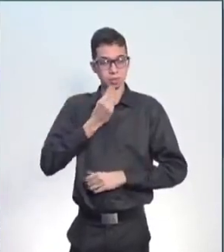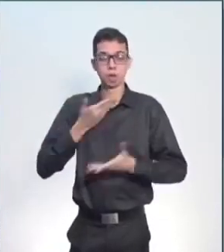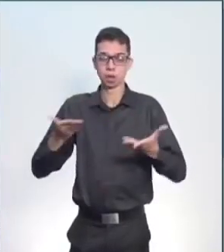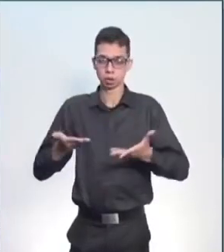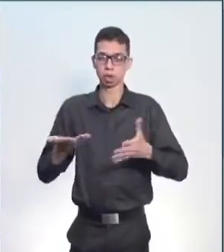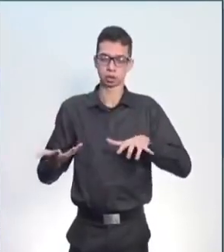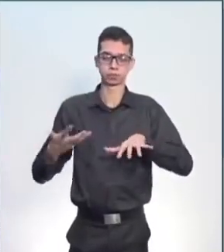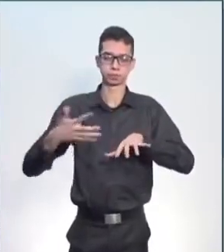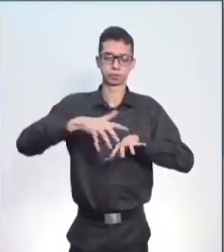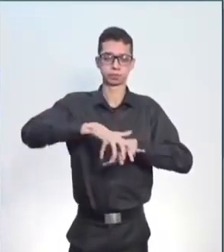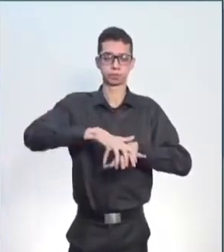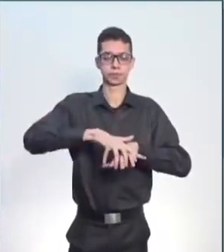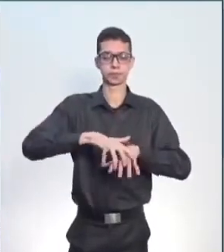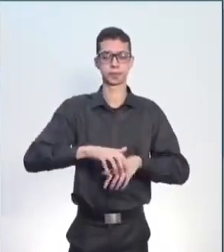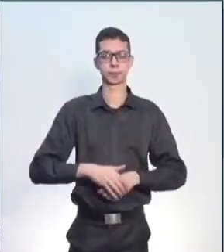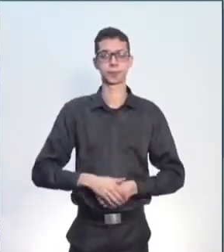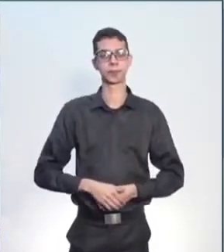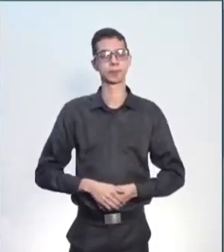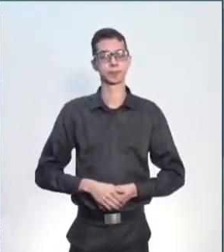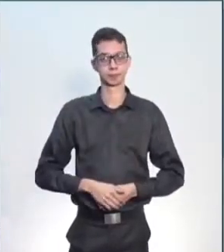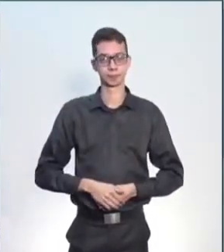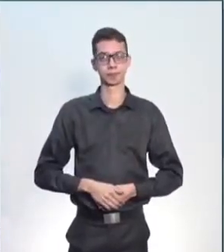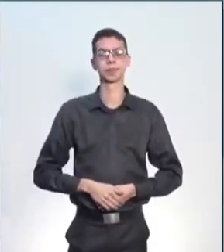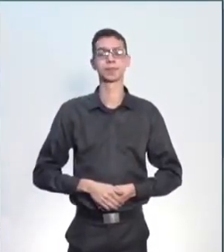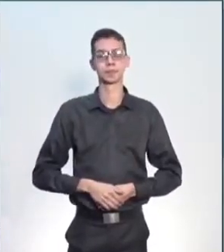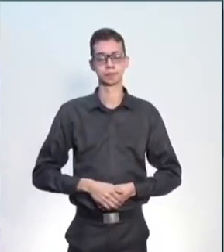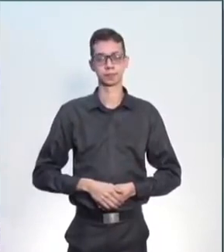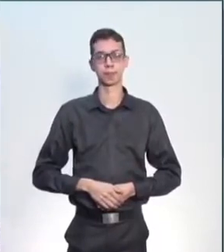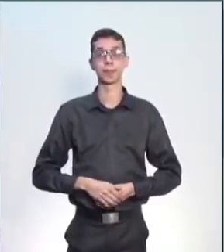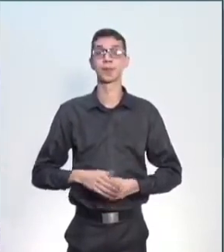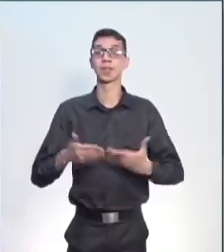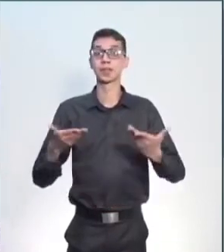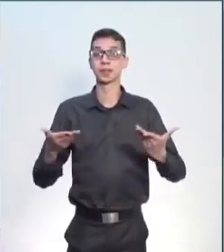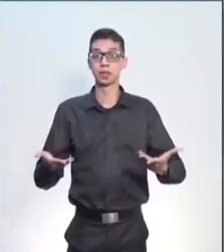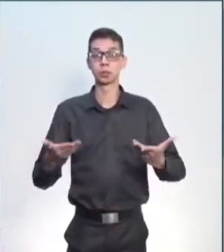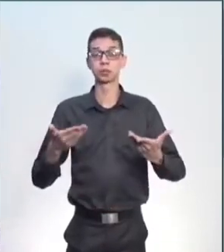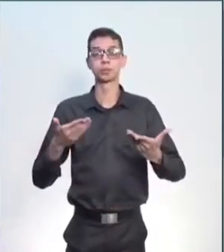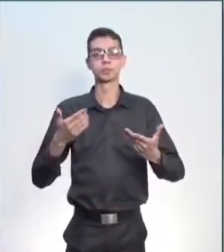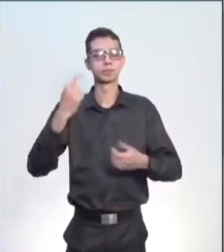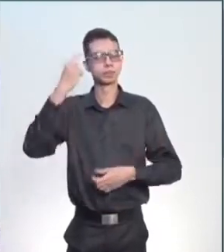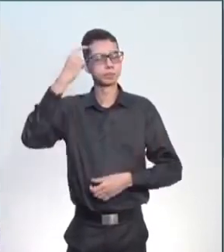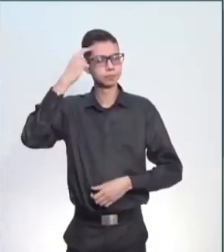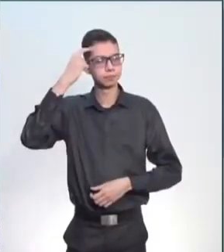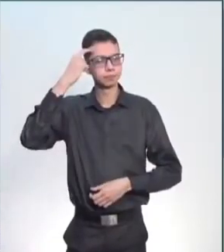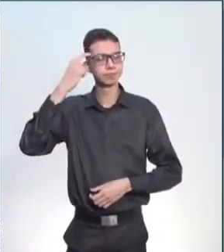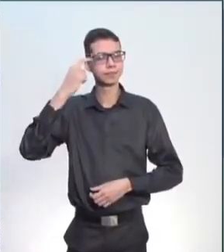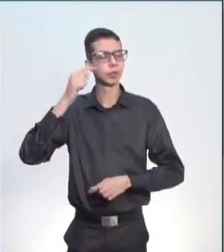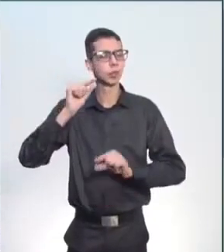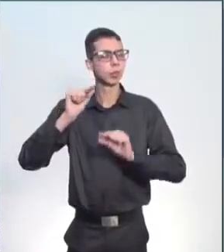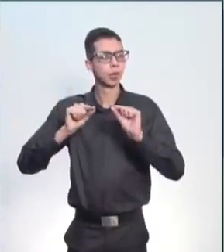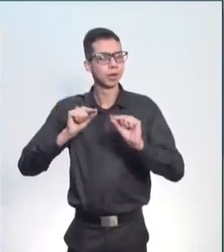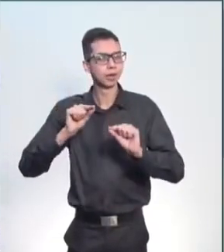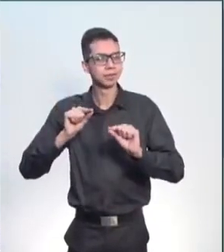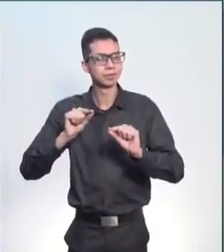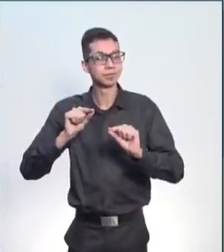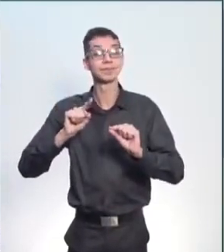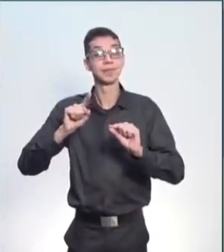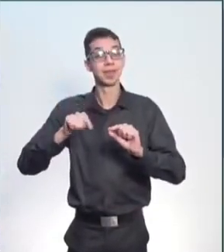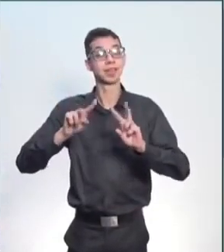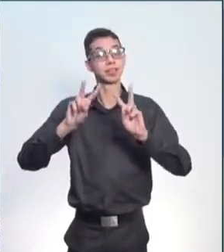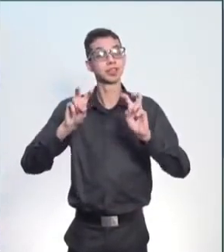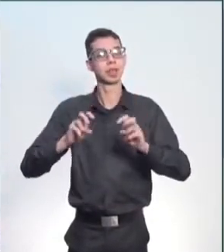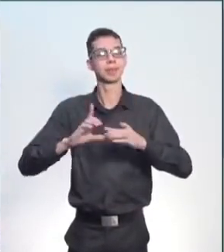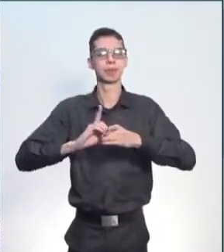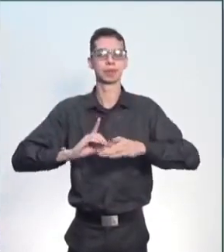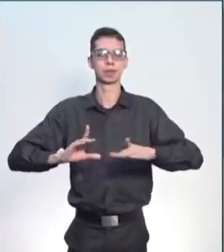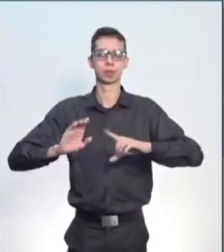oportunidades adequadas nesse país, né? Então, essa é uma ideia de Estado republicano, de Estado democrático,